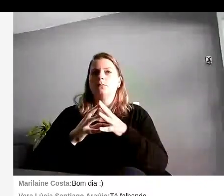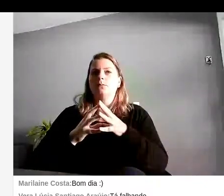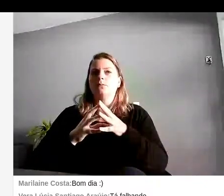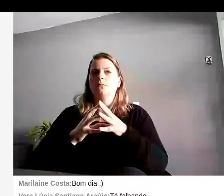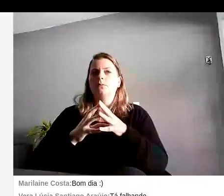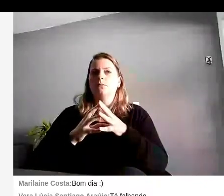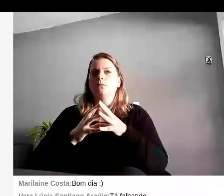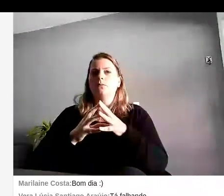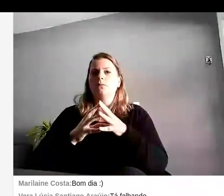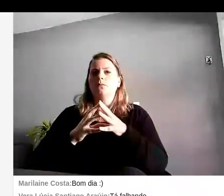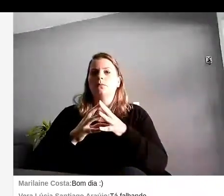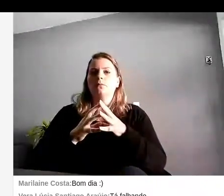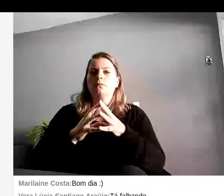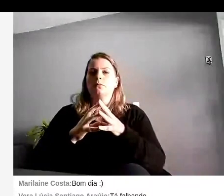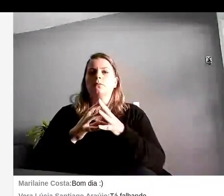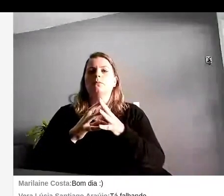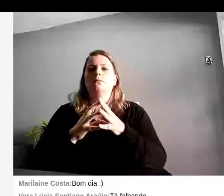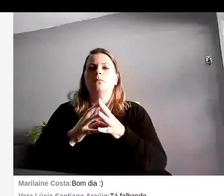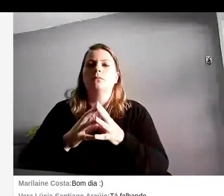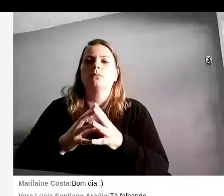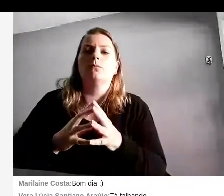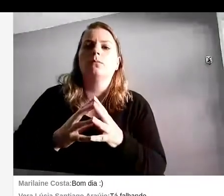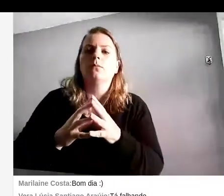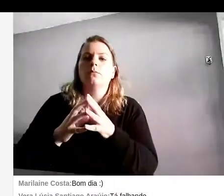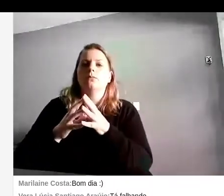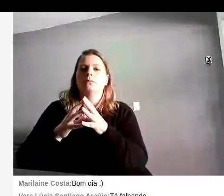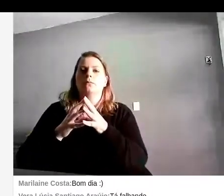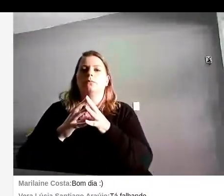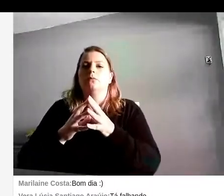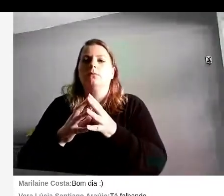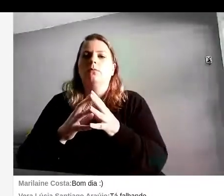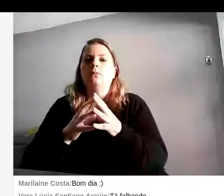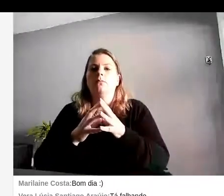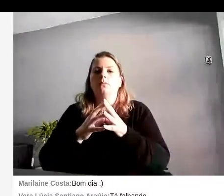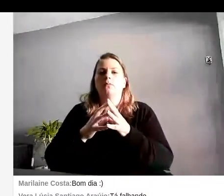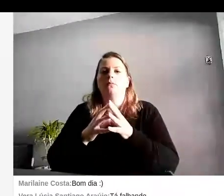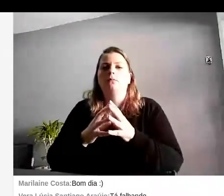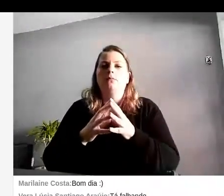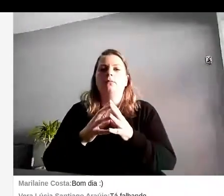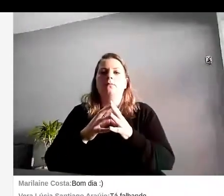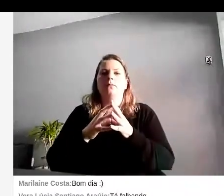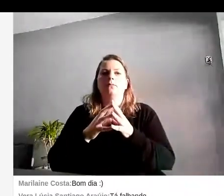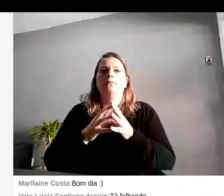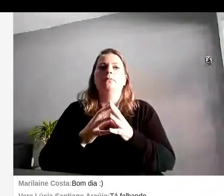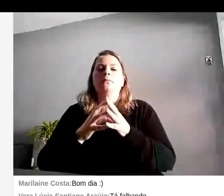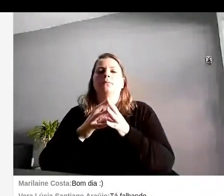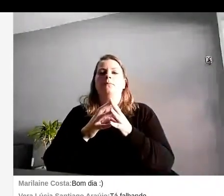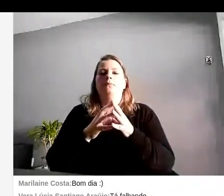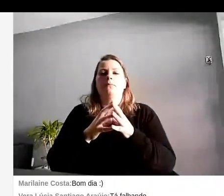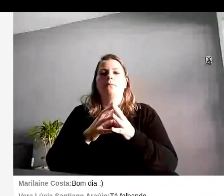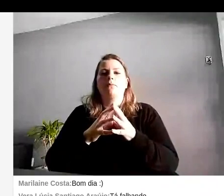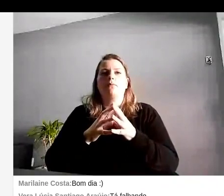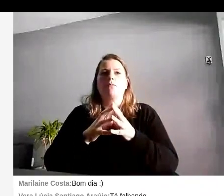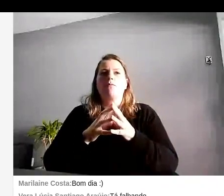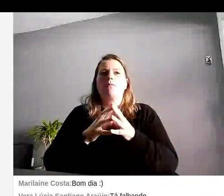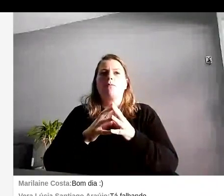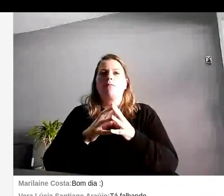audiodescrição, como é a audiodescrição para cada tipo de produto específico, e